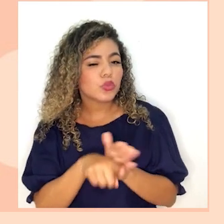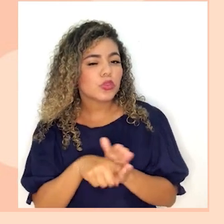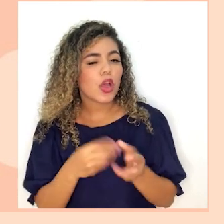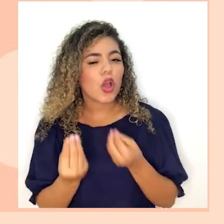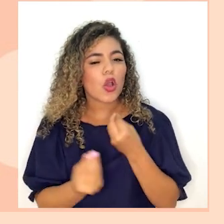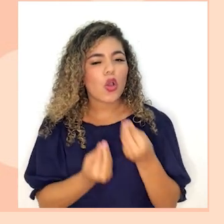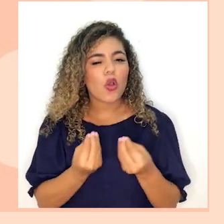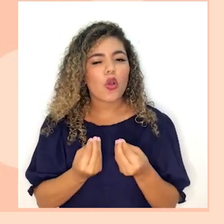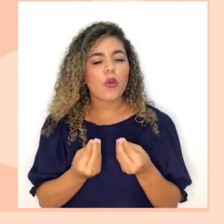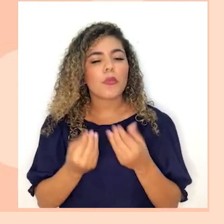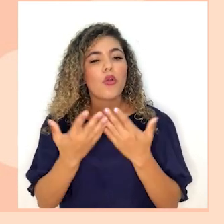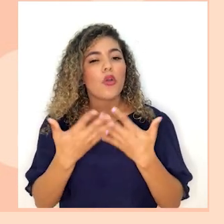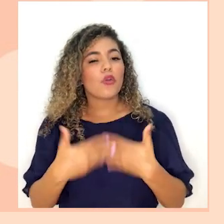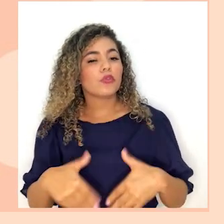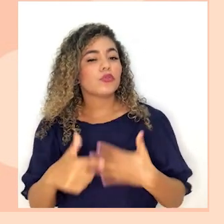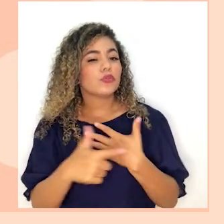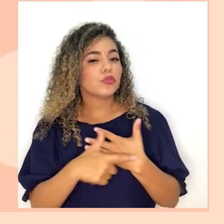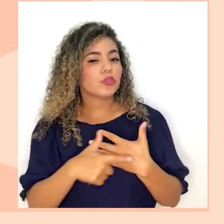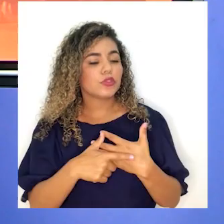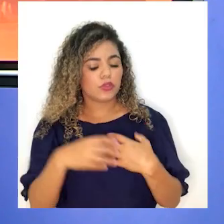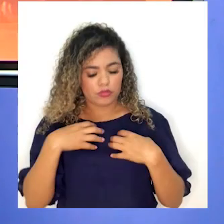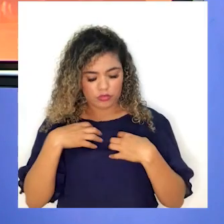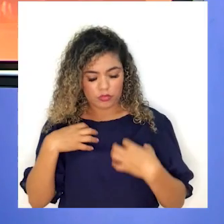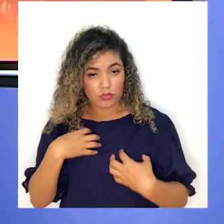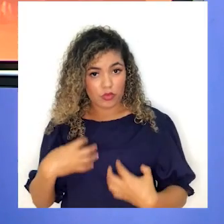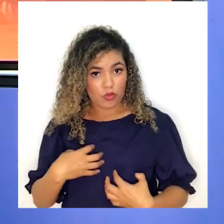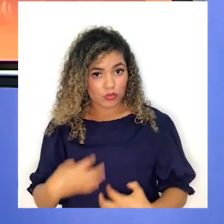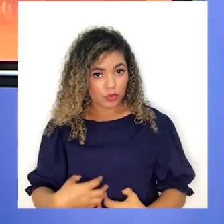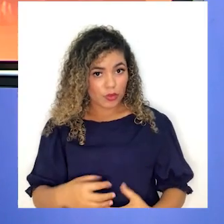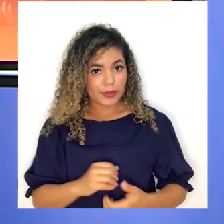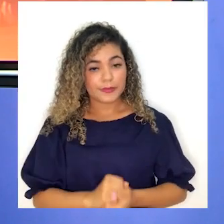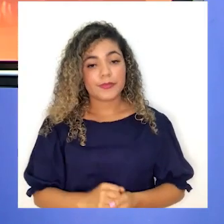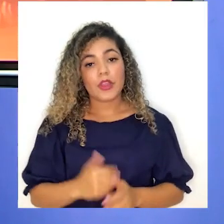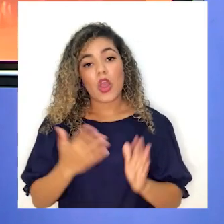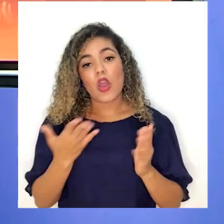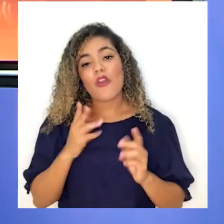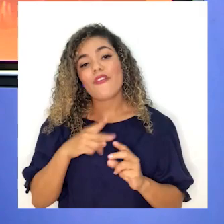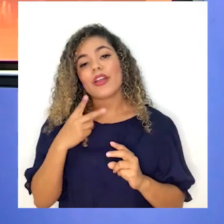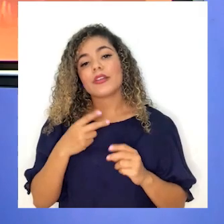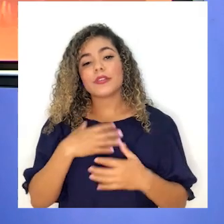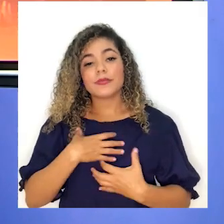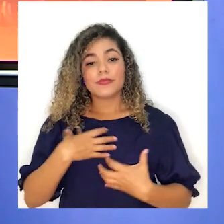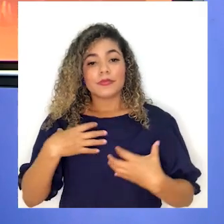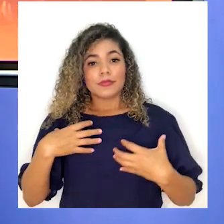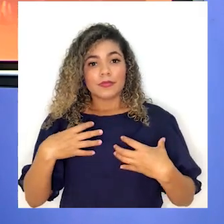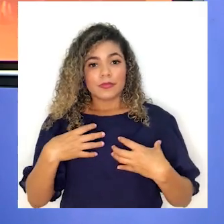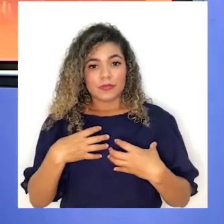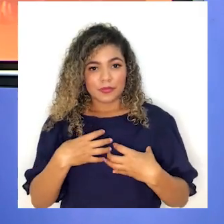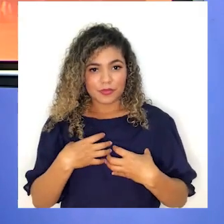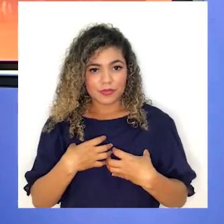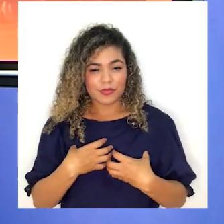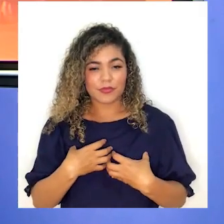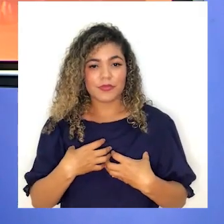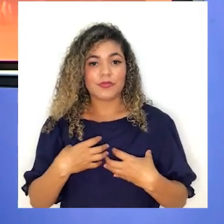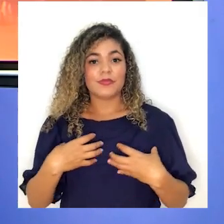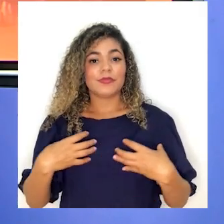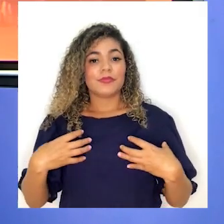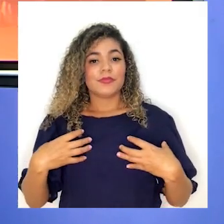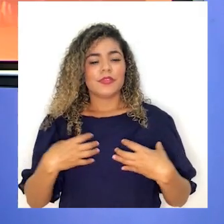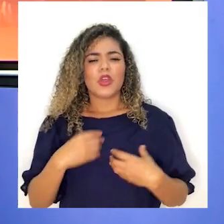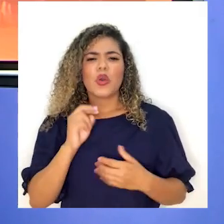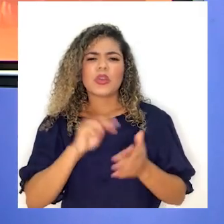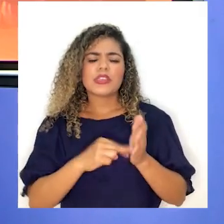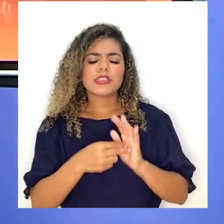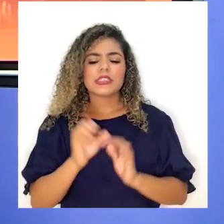do funcionamento dos órgãos. Hoje falaremos sobre o sistema respiratório. Sistema é